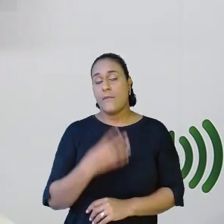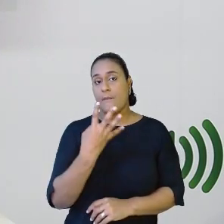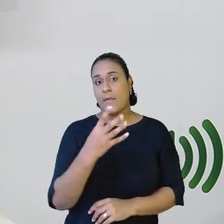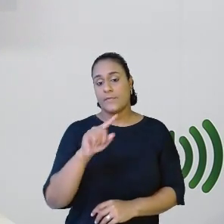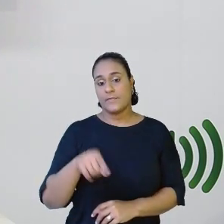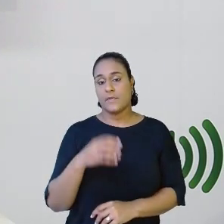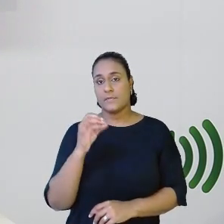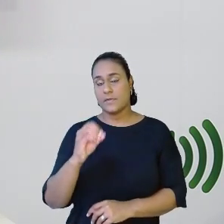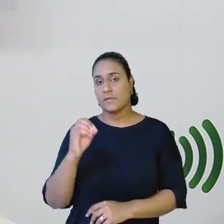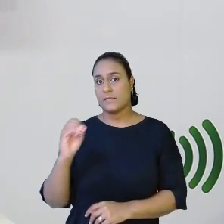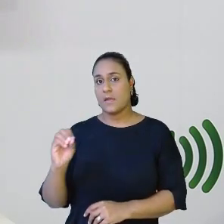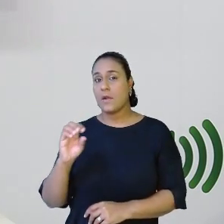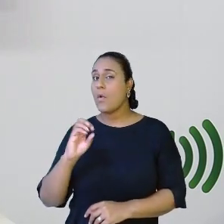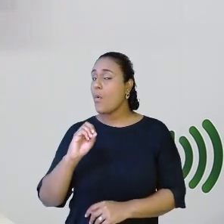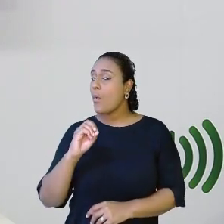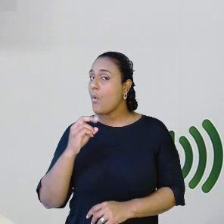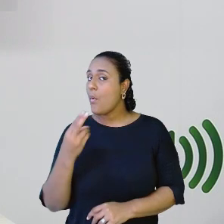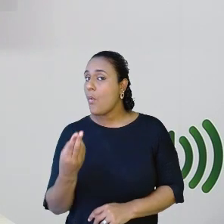4,00 ou